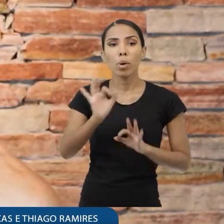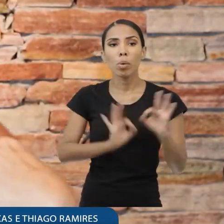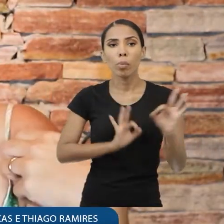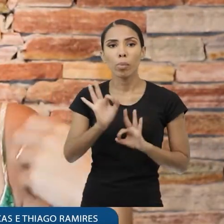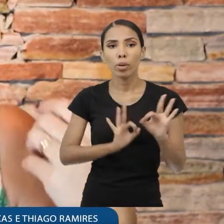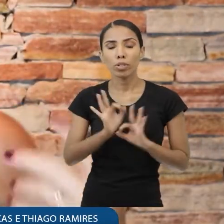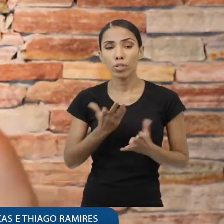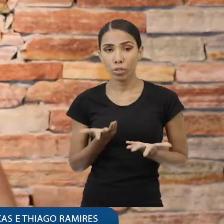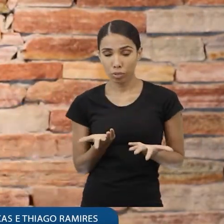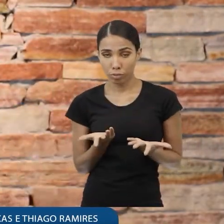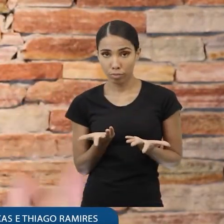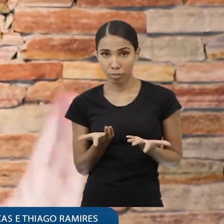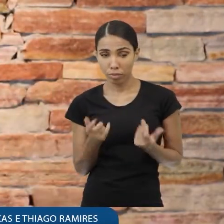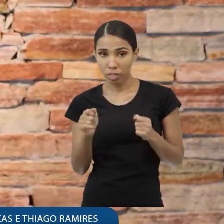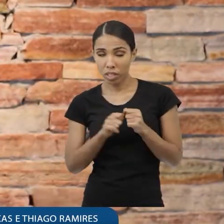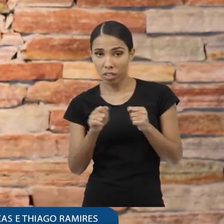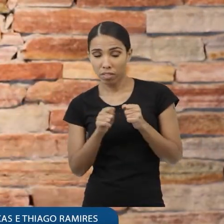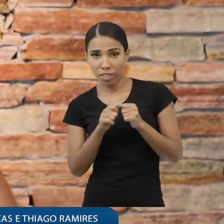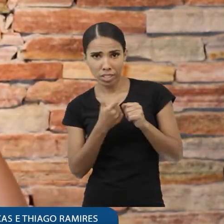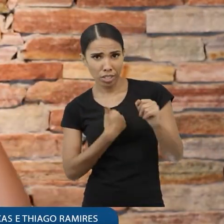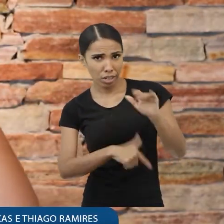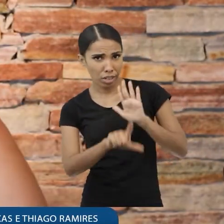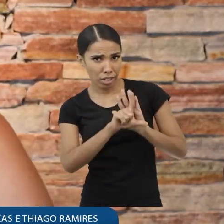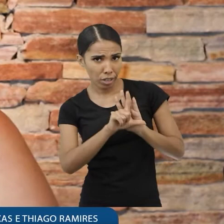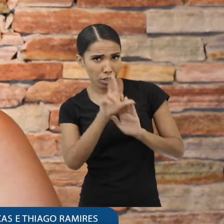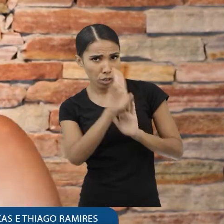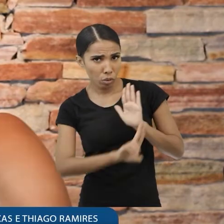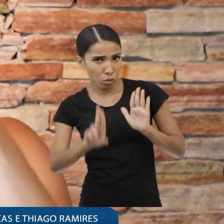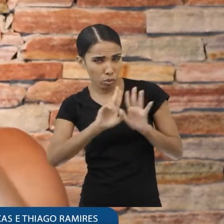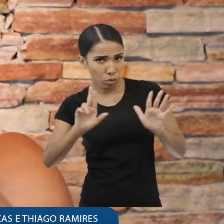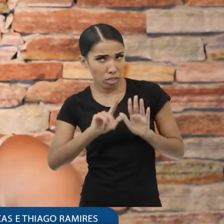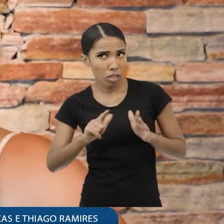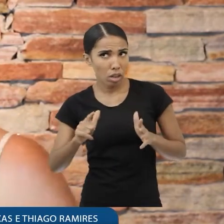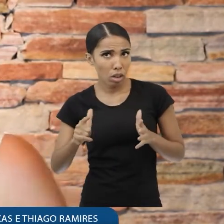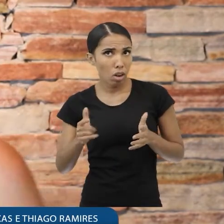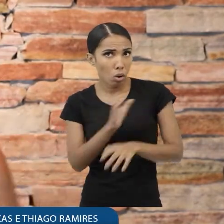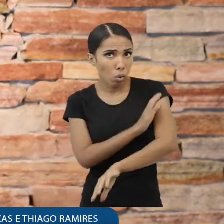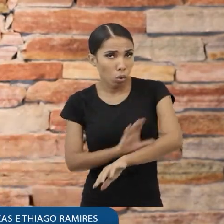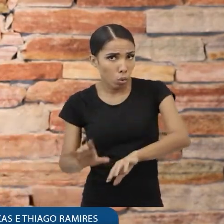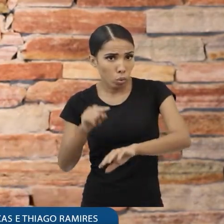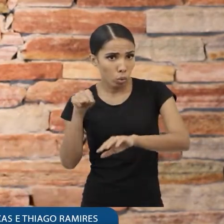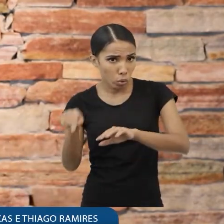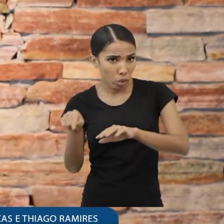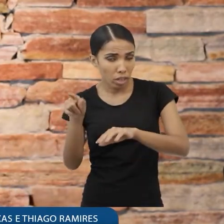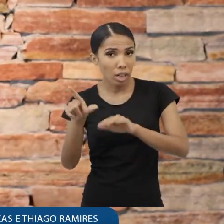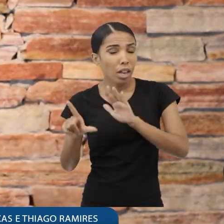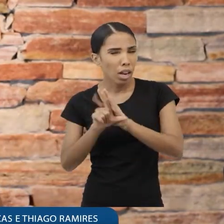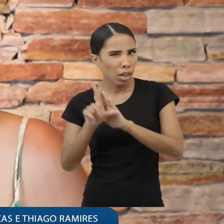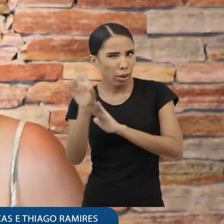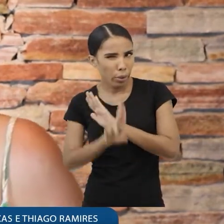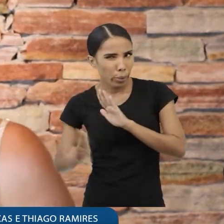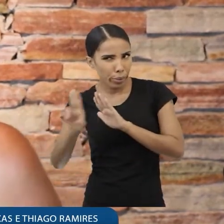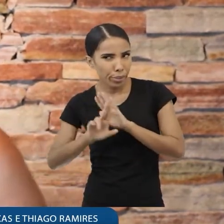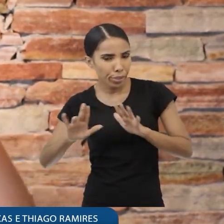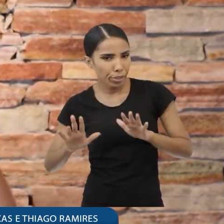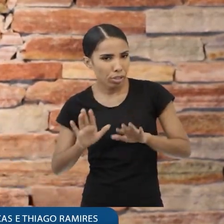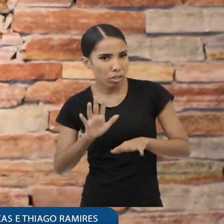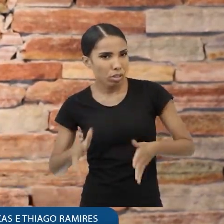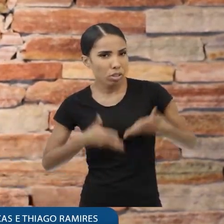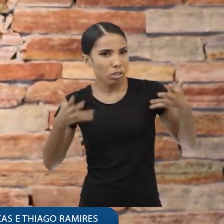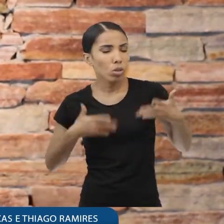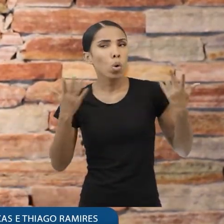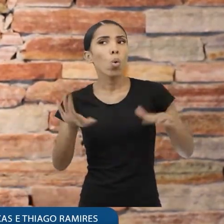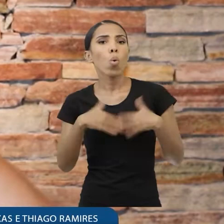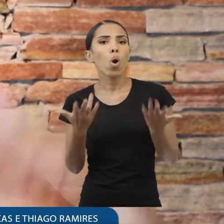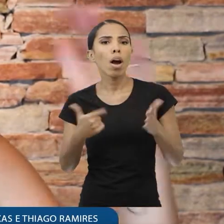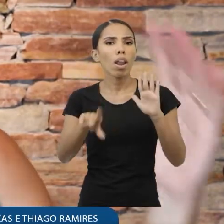meu projeto? É um patrocinador que faz uso de lei de incentivo à cultura? Sim. Se é um patrocinador que faz uso de incentivo à cultura,